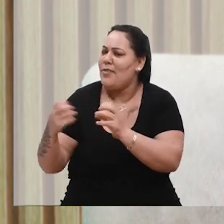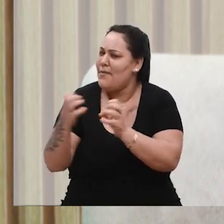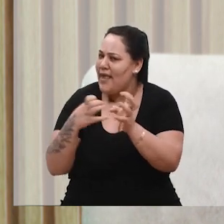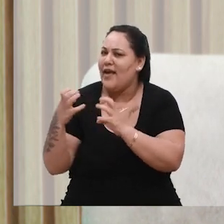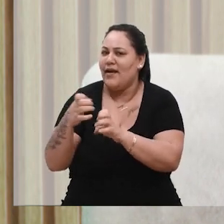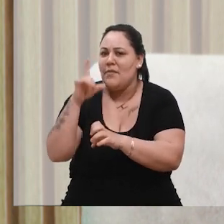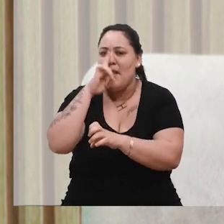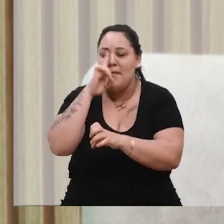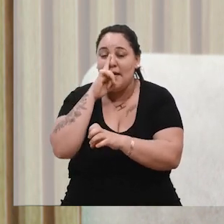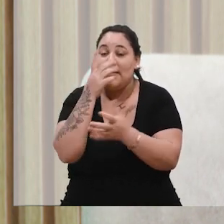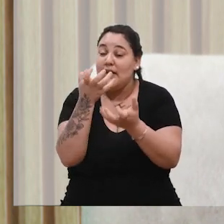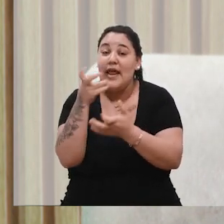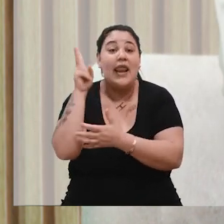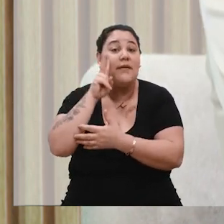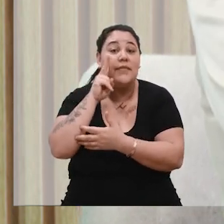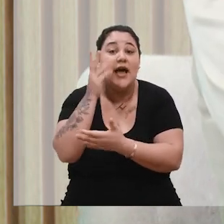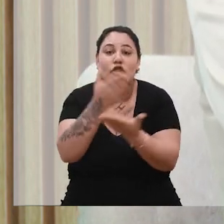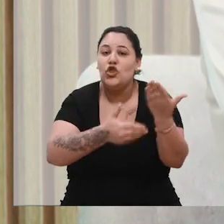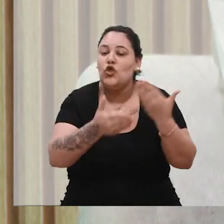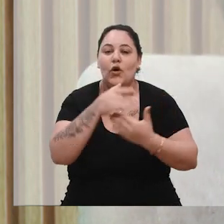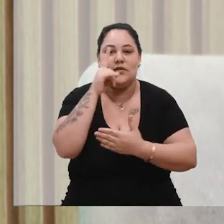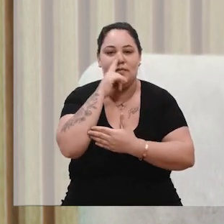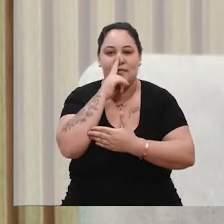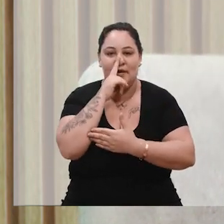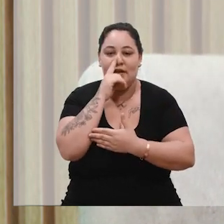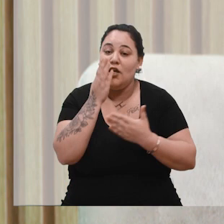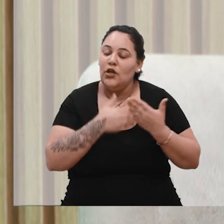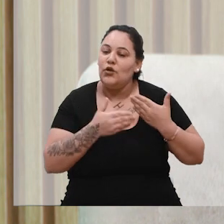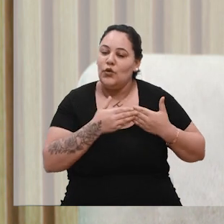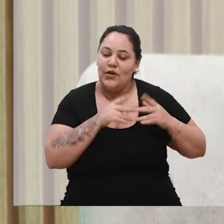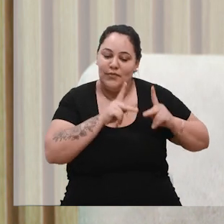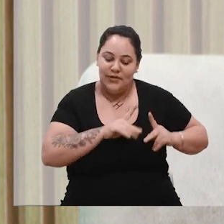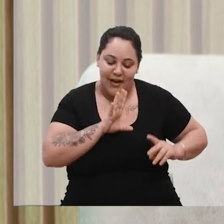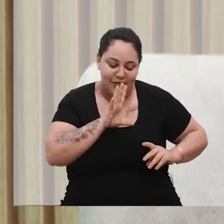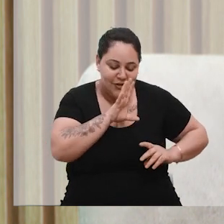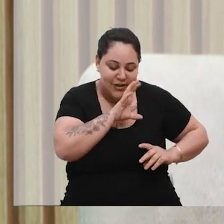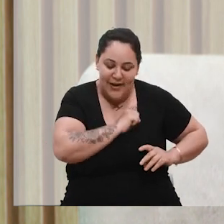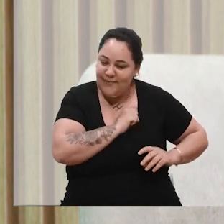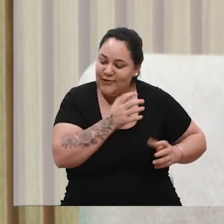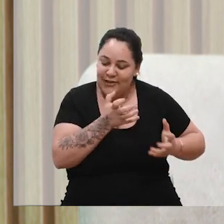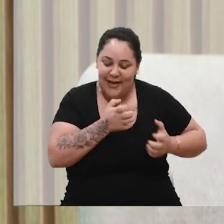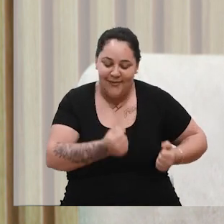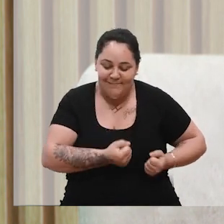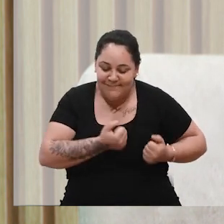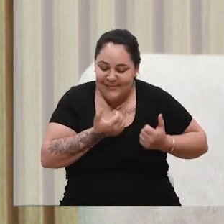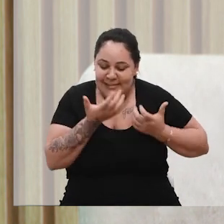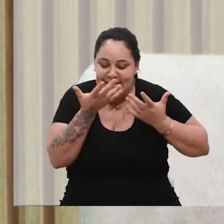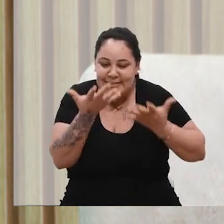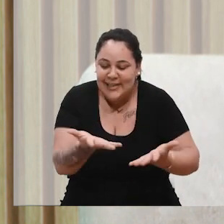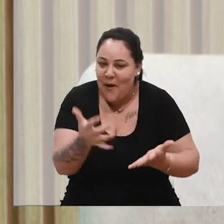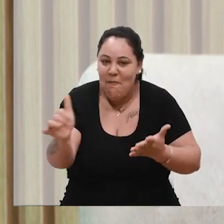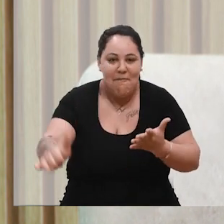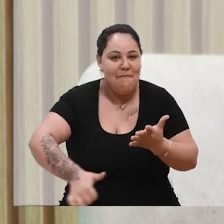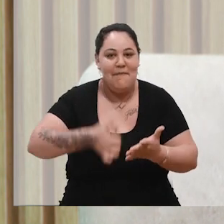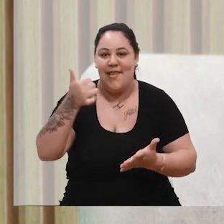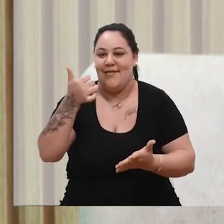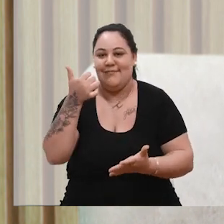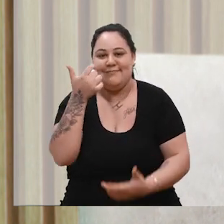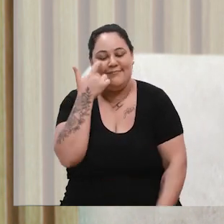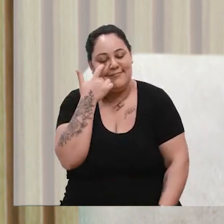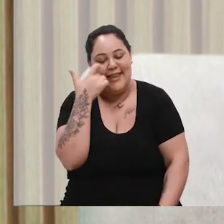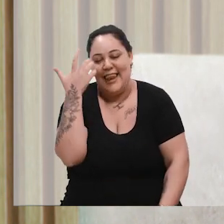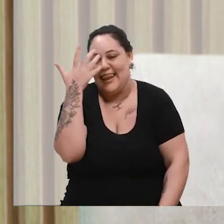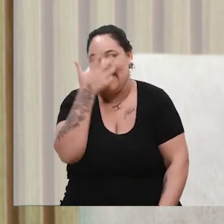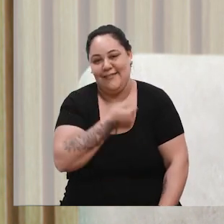lembrar essas mãezinhas todas que eu acho que tudo que a gente quer para as pessoas que a gente ama é dar o melhor. Então, olha que